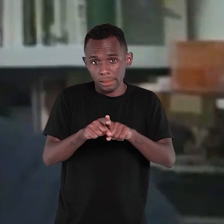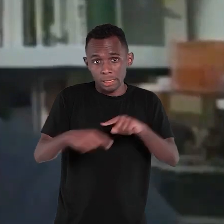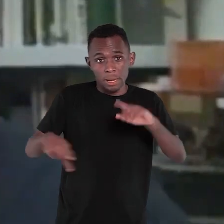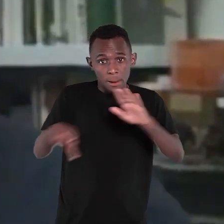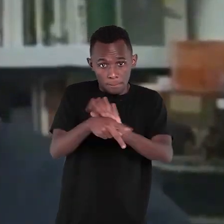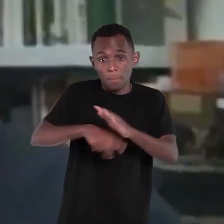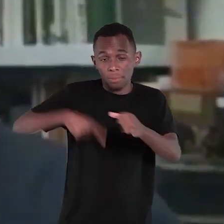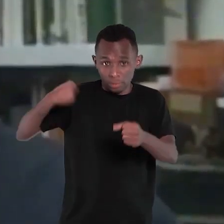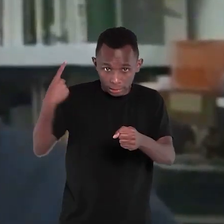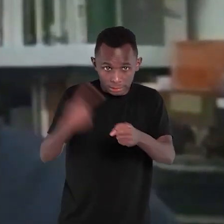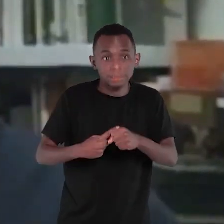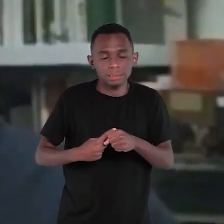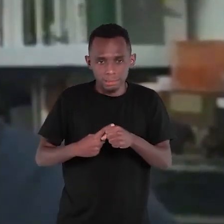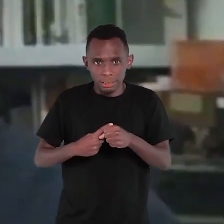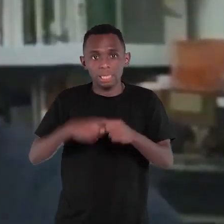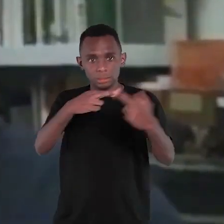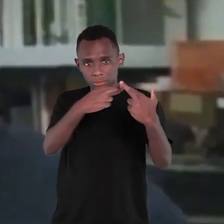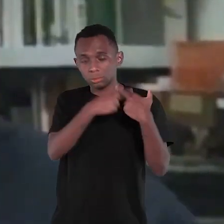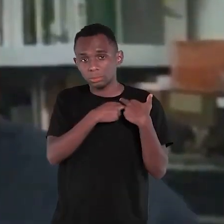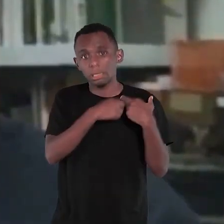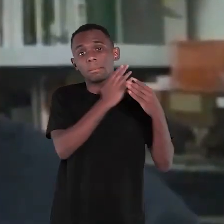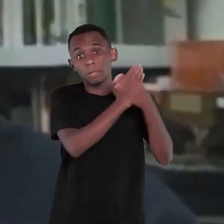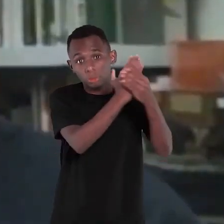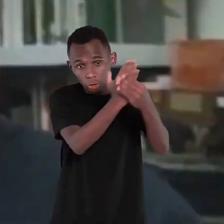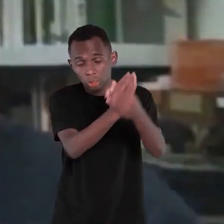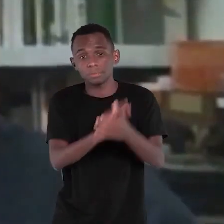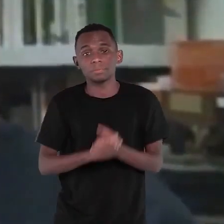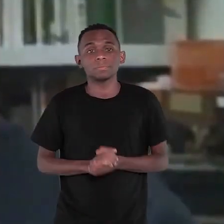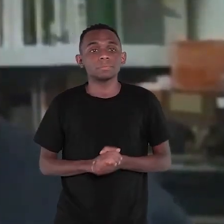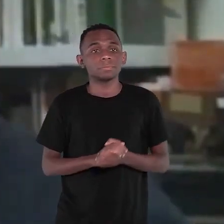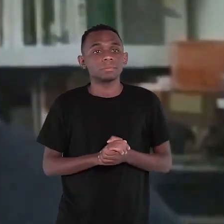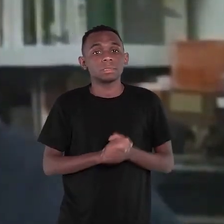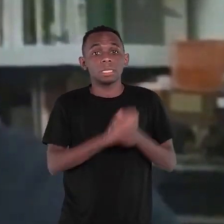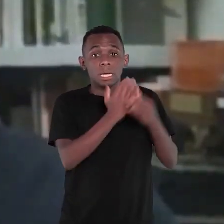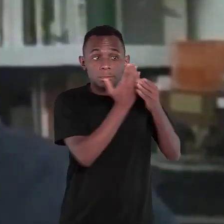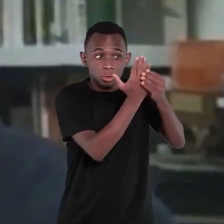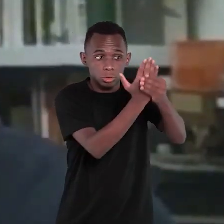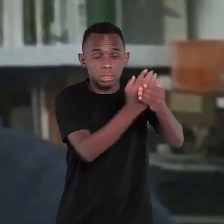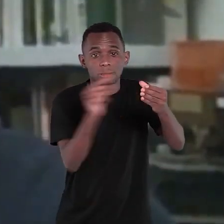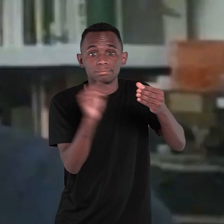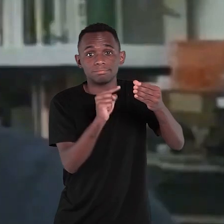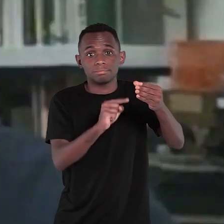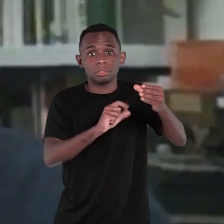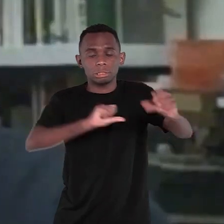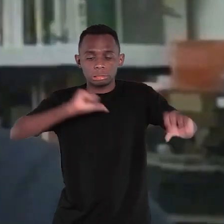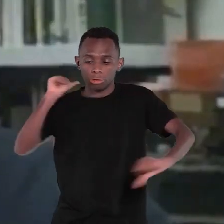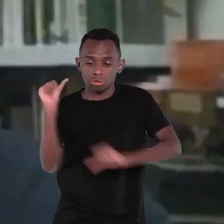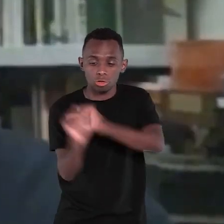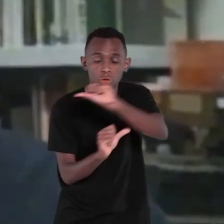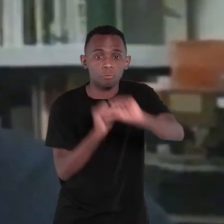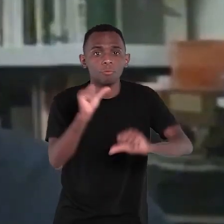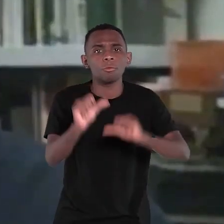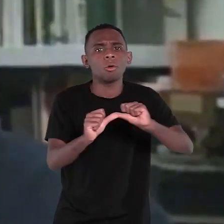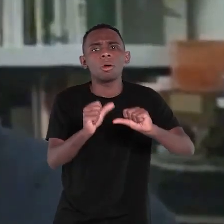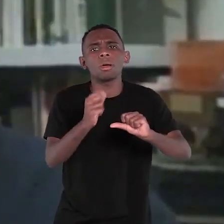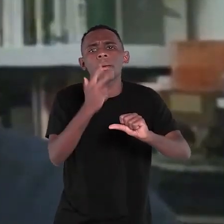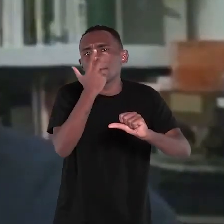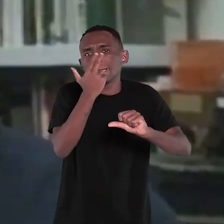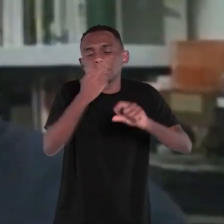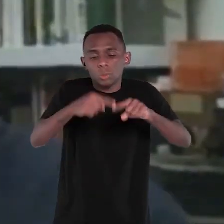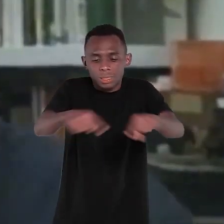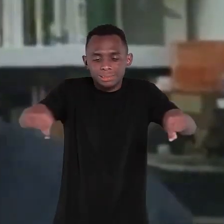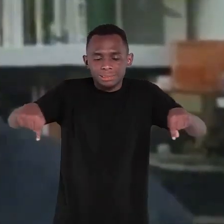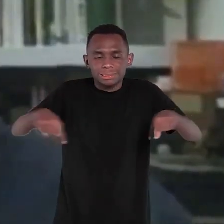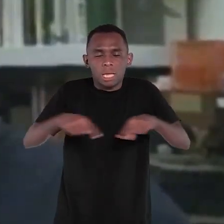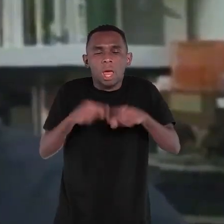urbana que as bibliotecas estão assumindo mundo afora, as bibliotecas estão se transformando em uma espécie de sala